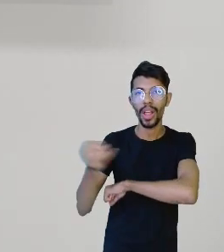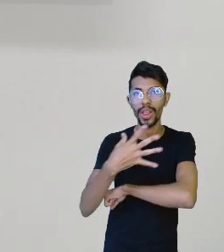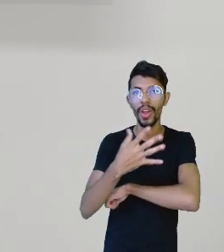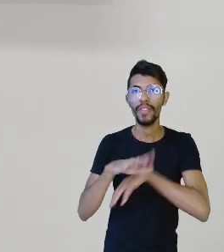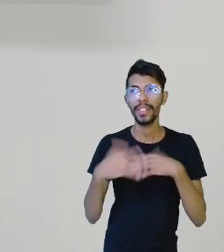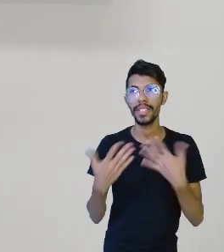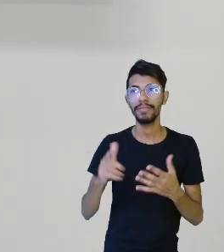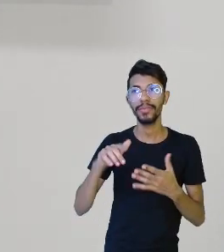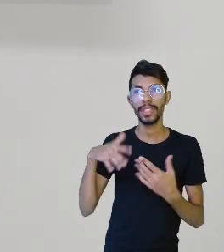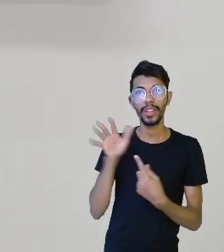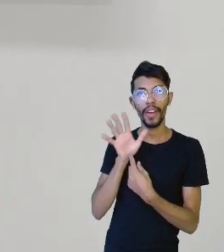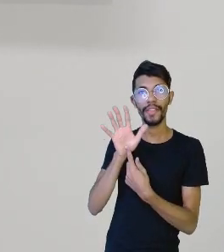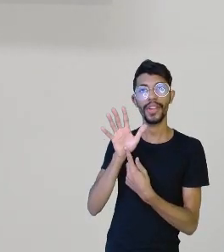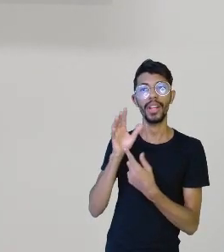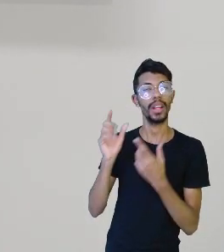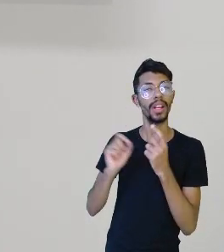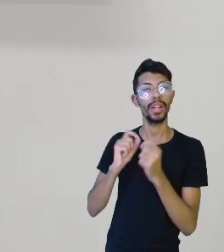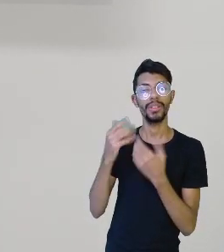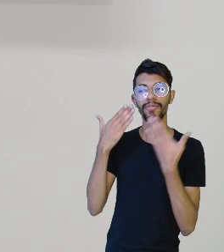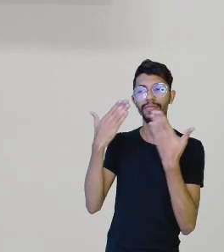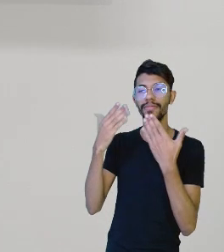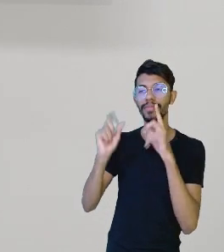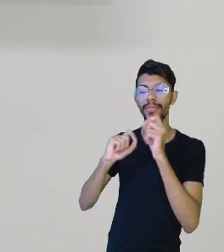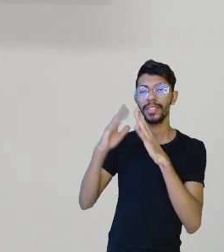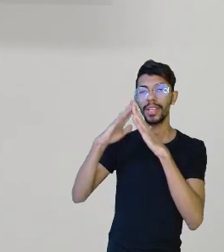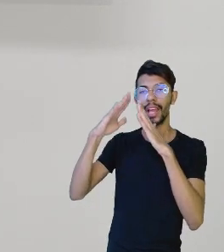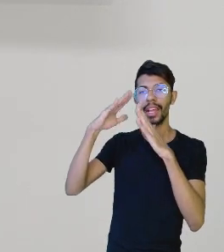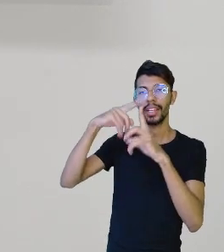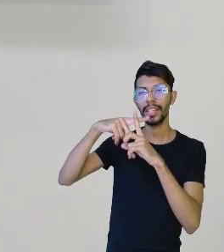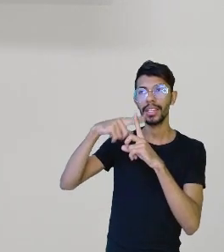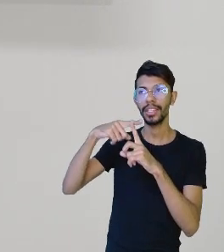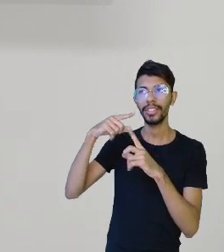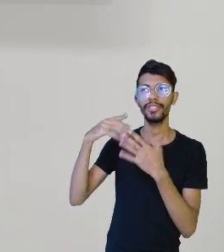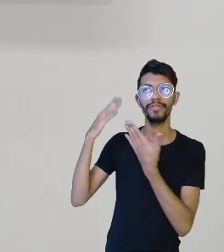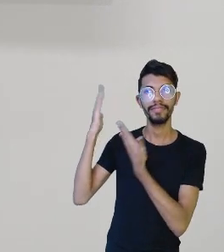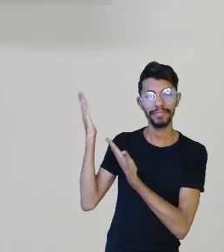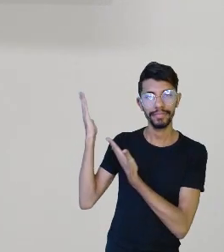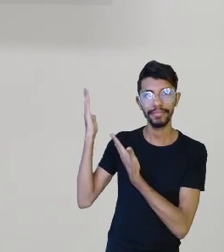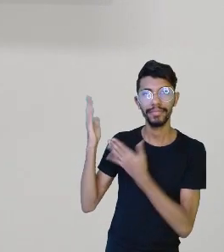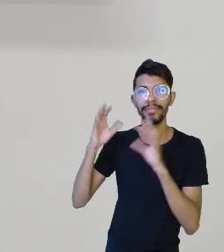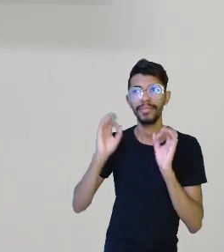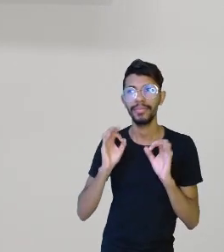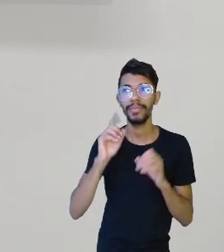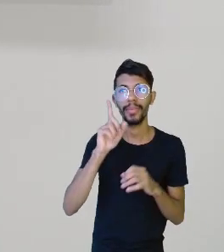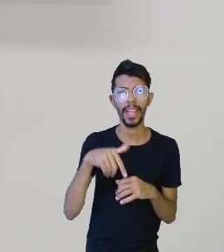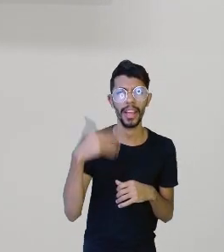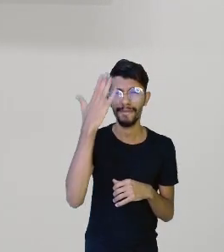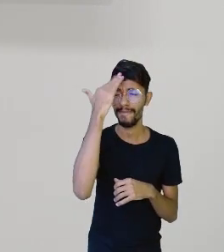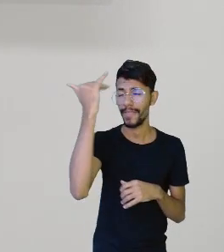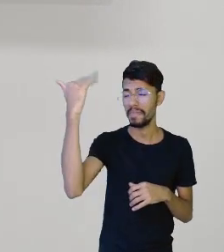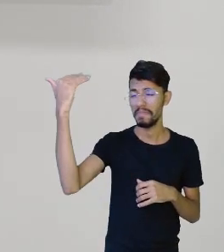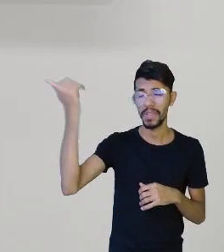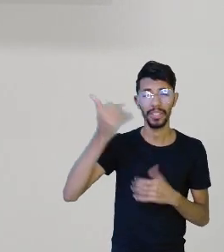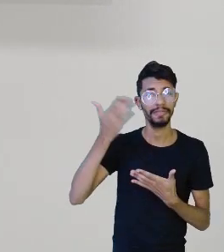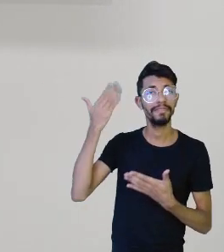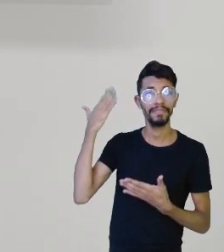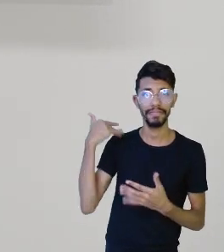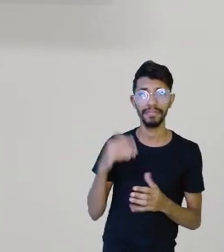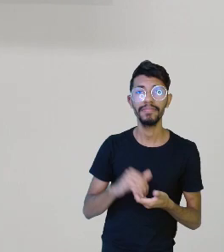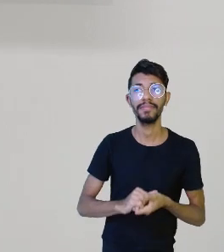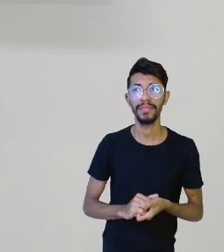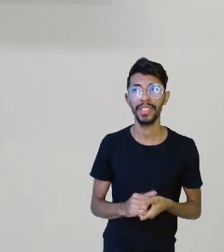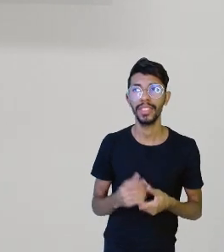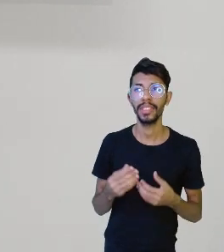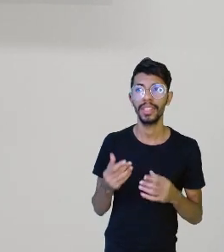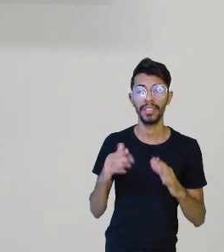essa igreja, Nossa Senhora Conceição dos Militares. Era um sucesso na época, muito cobiçada, uma